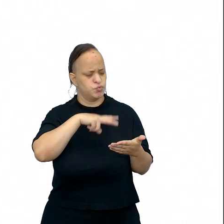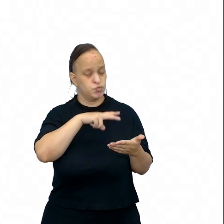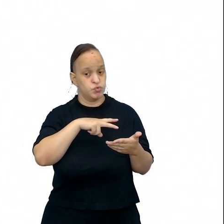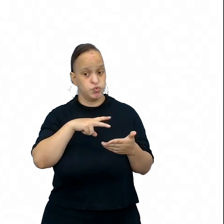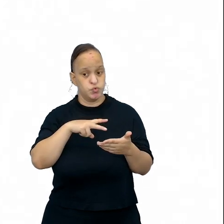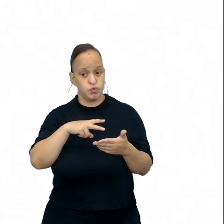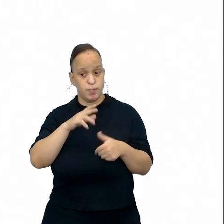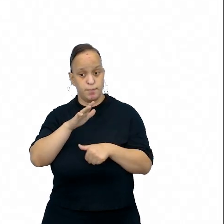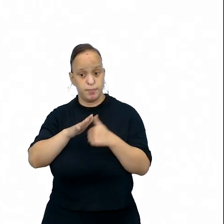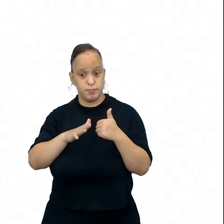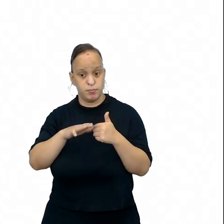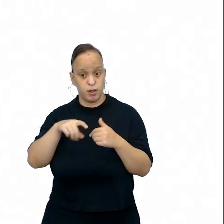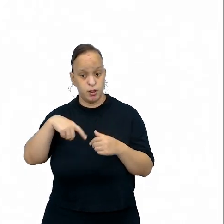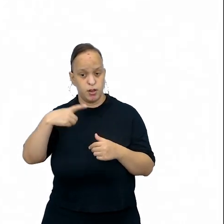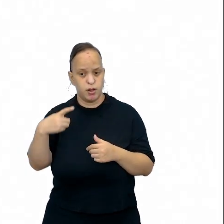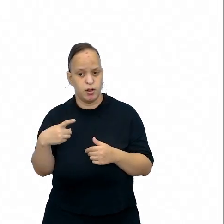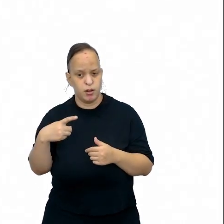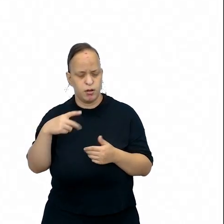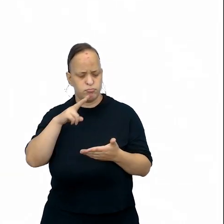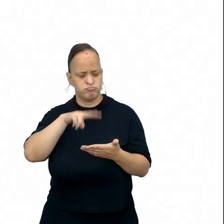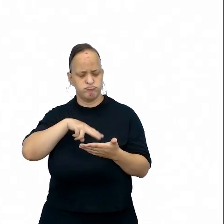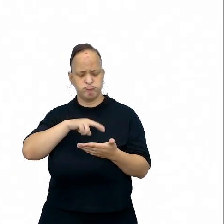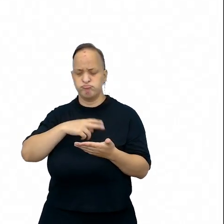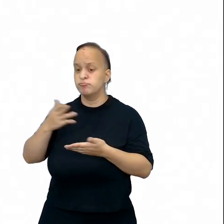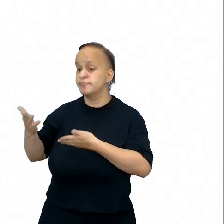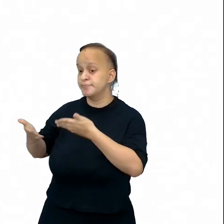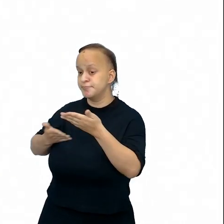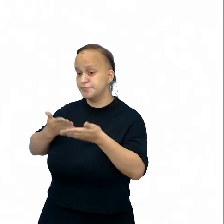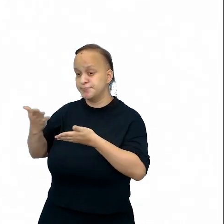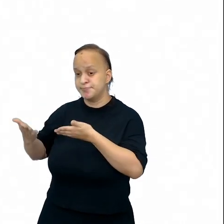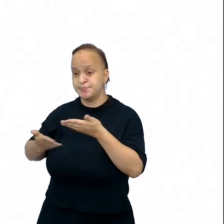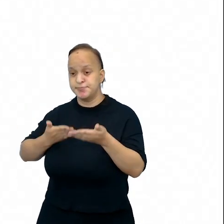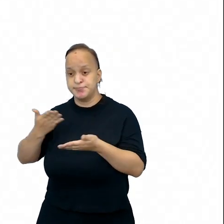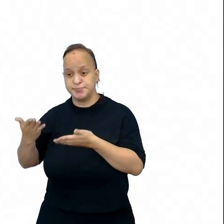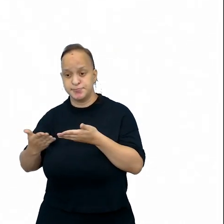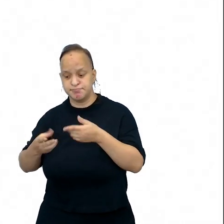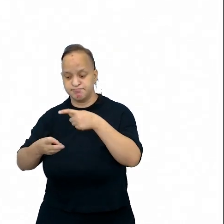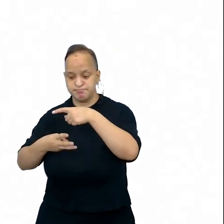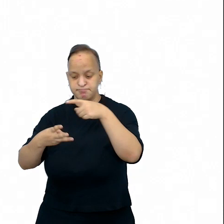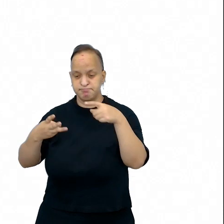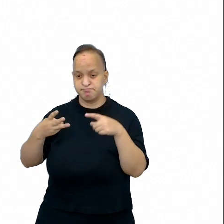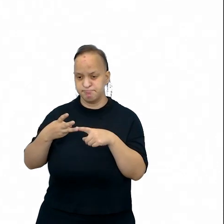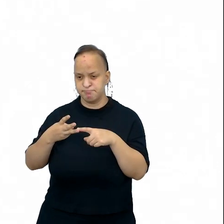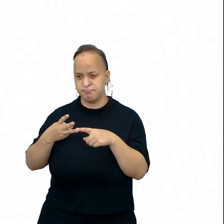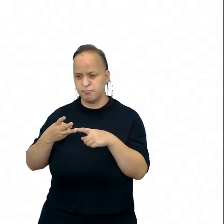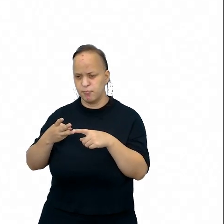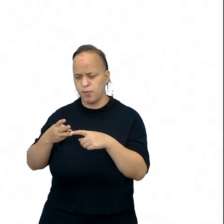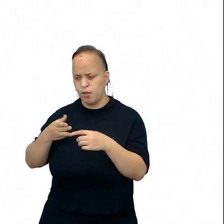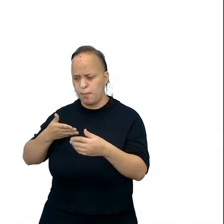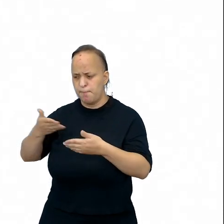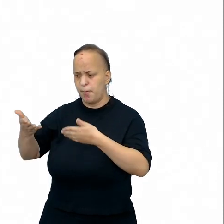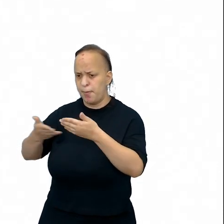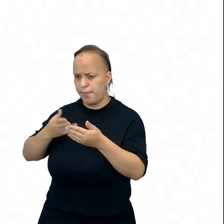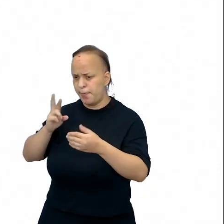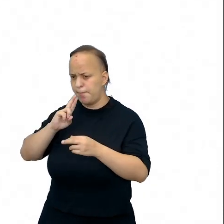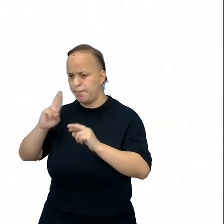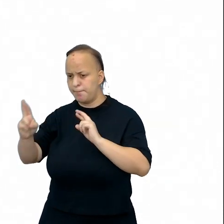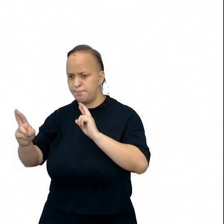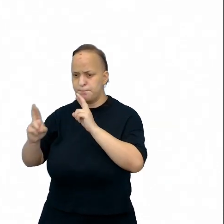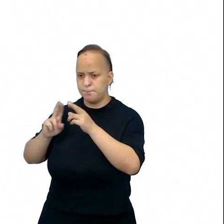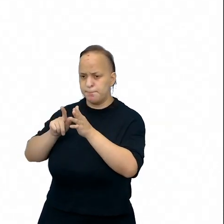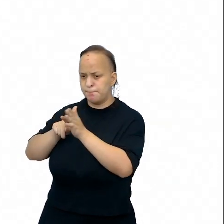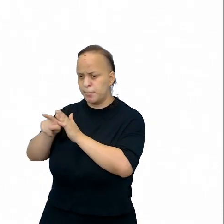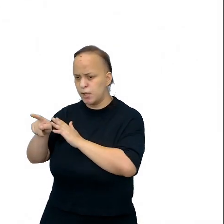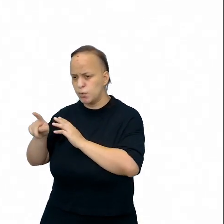vão também ali respondendo oralmente depois, né, de que juntos fizerem aí, darem